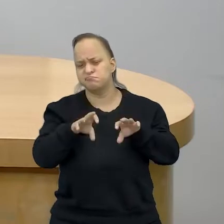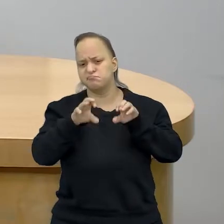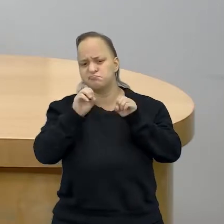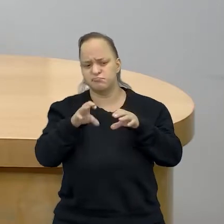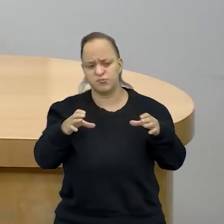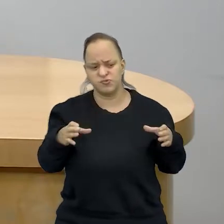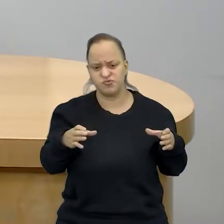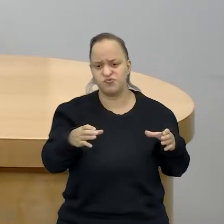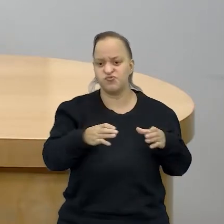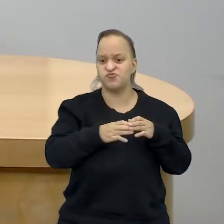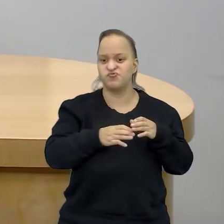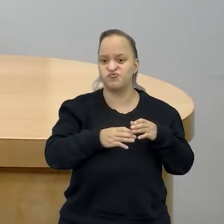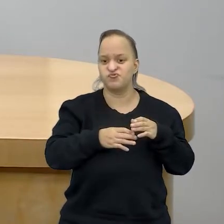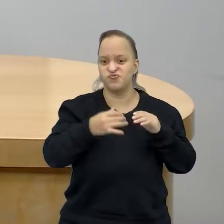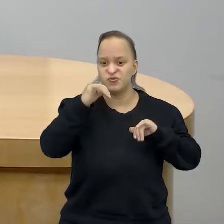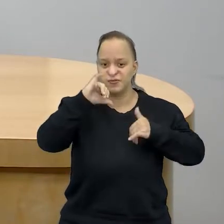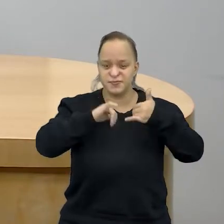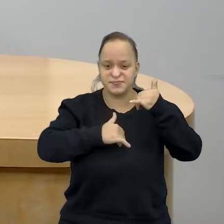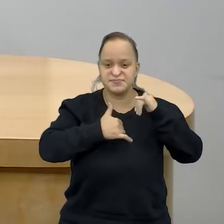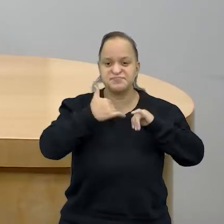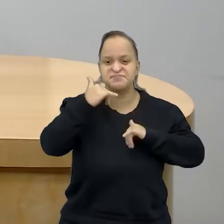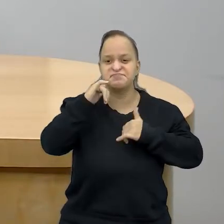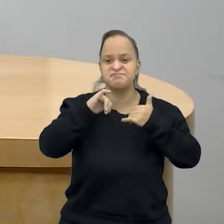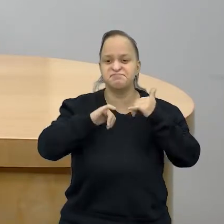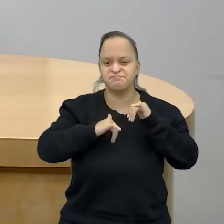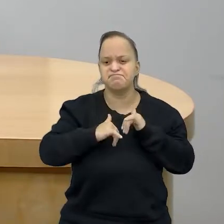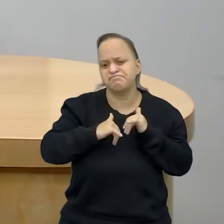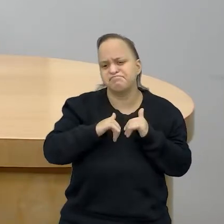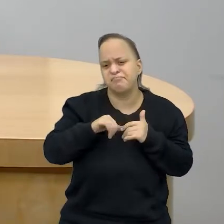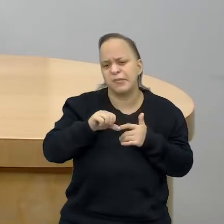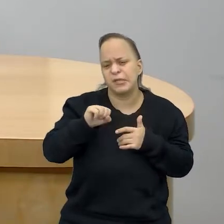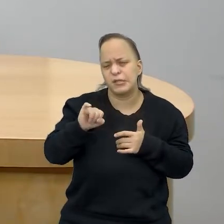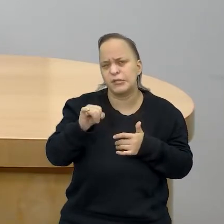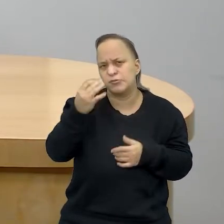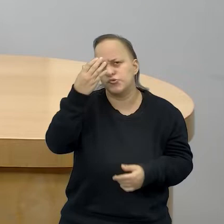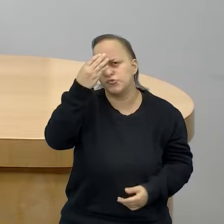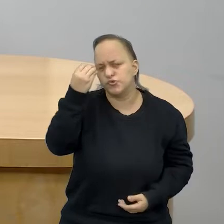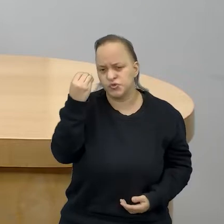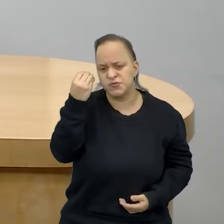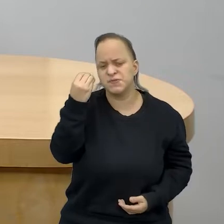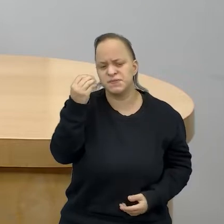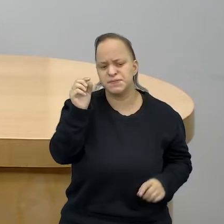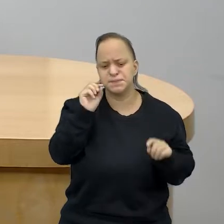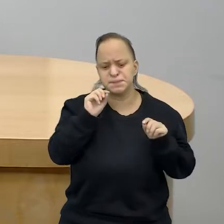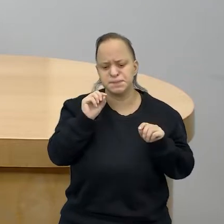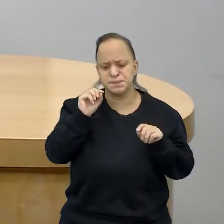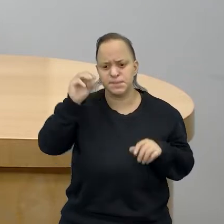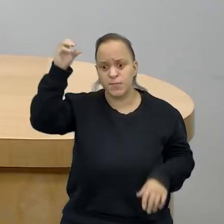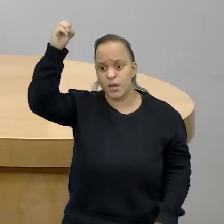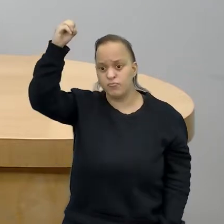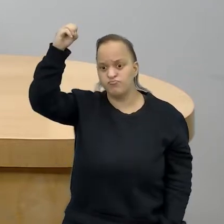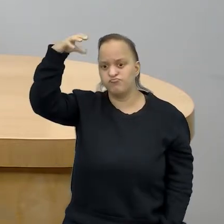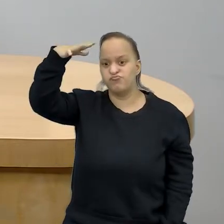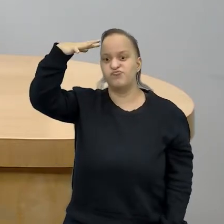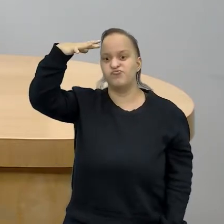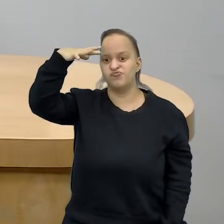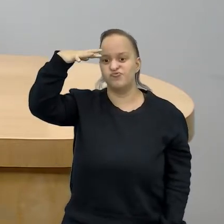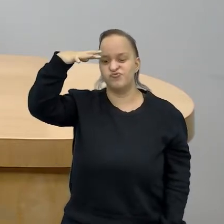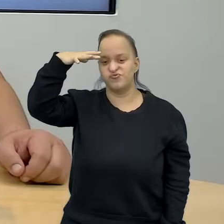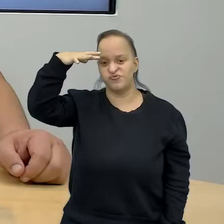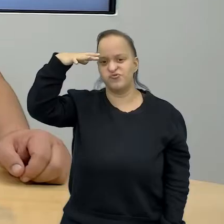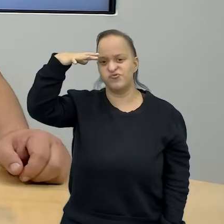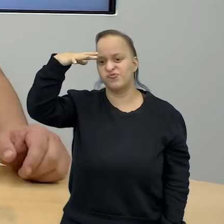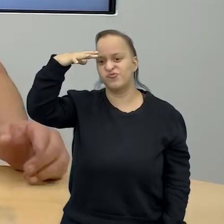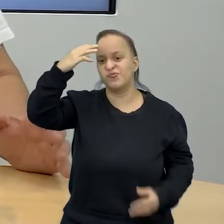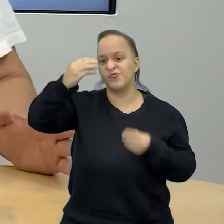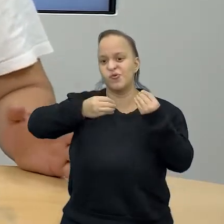de eficiência energética, se não me falha a memória. Ele está trabalhando, se não me engano, na lâmpada de Moser, né? Com